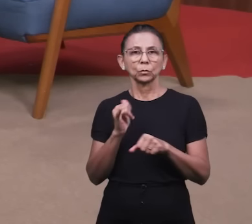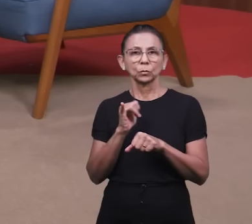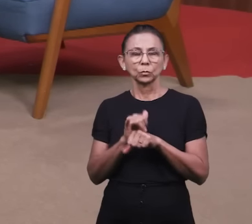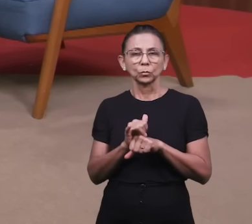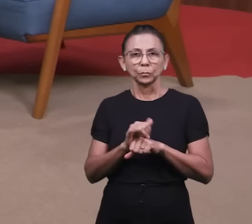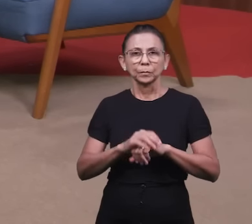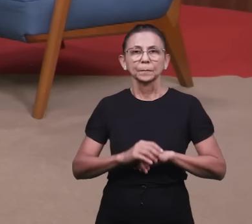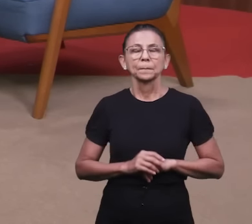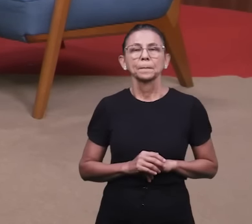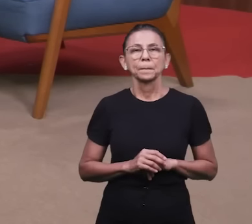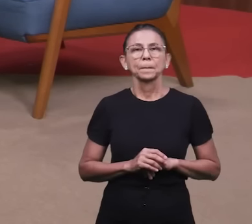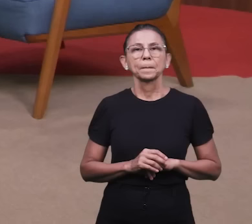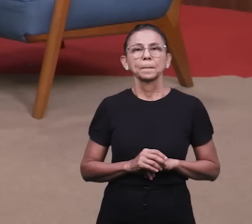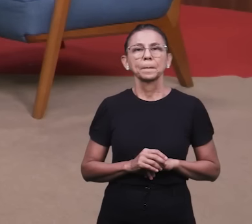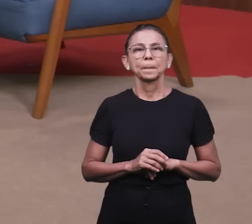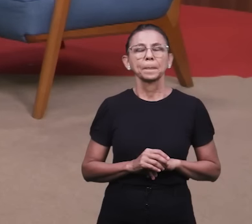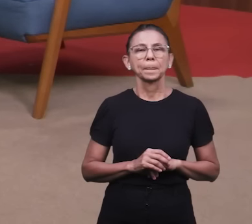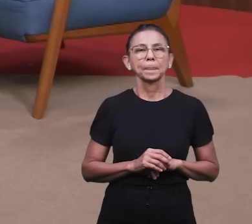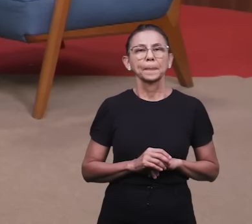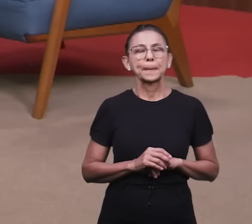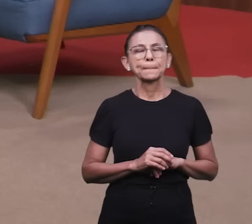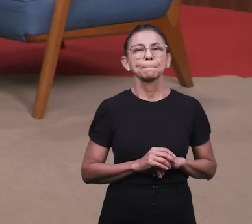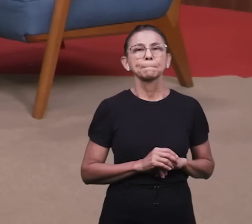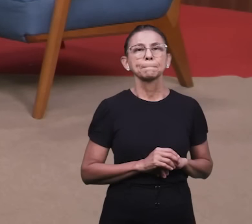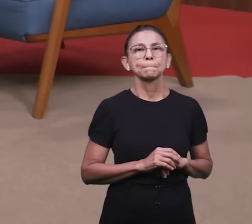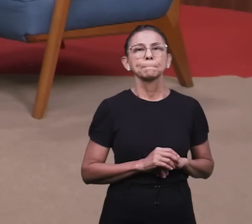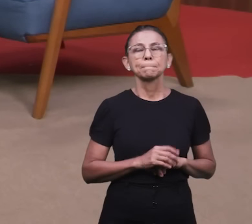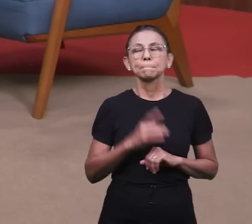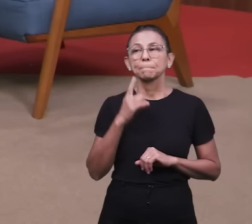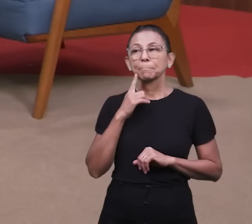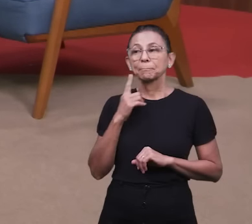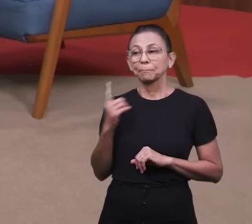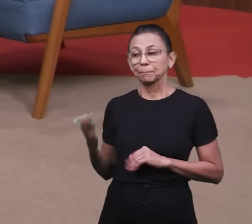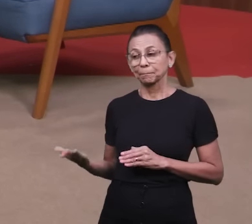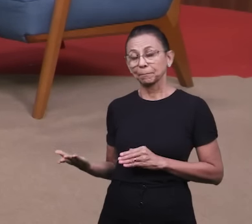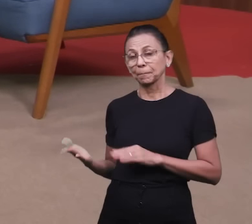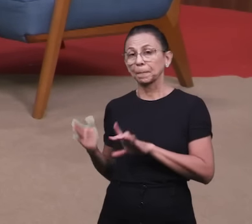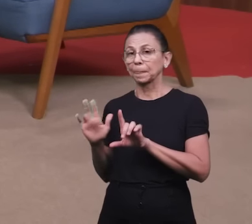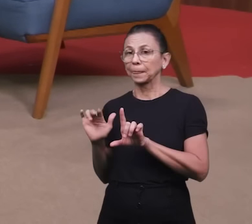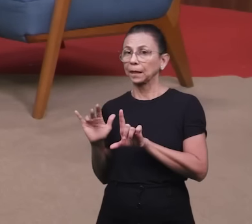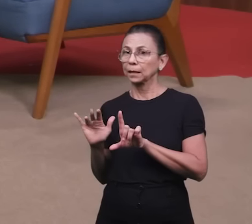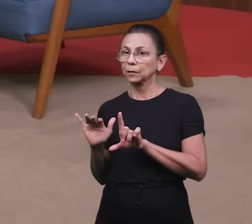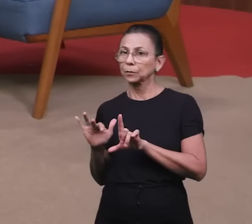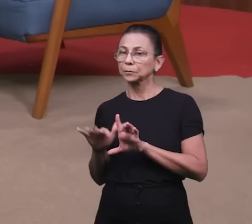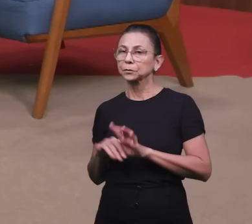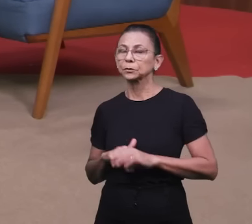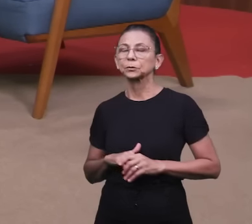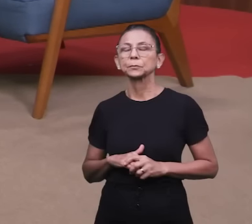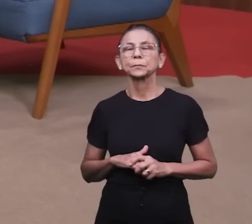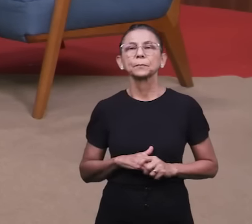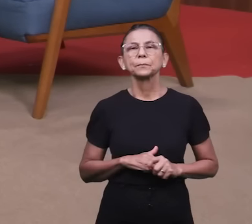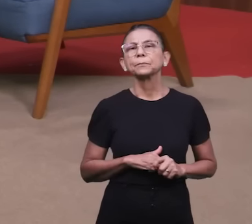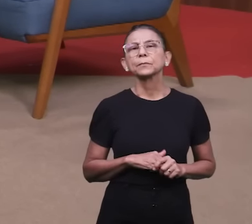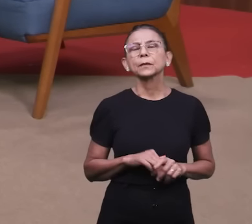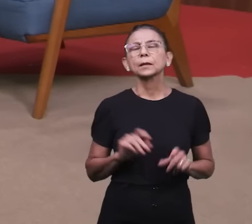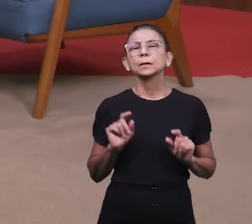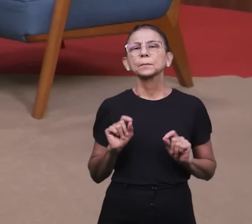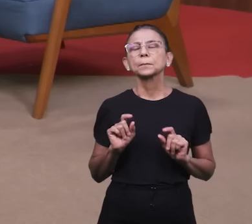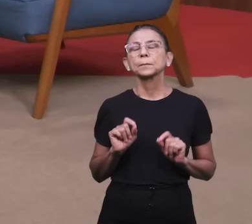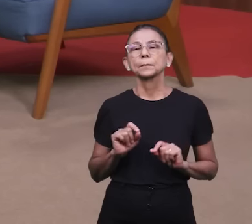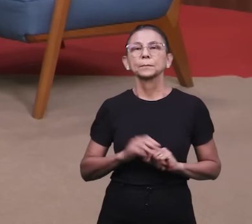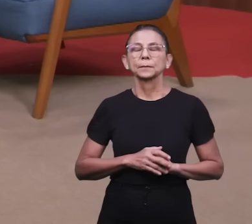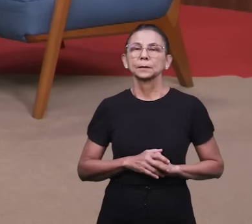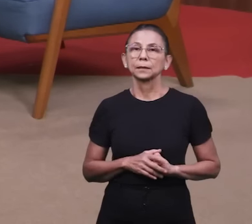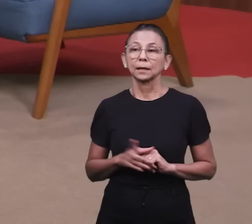já agora no início você tá vendo aí tá aparecendo QR Code na tela e você já sabe você que está acostumado assistir o programa que esse QR Code